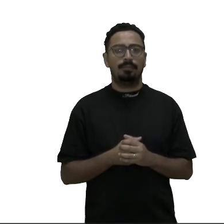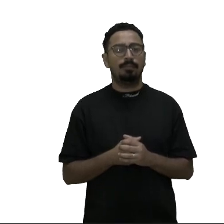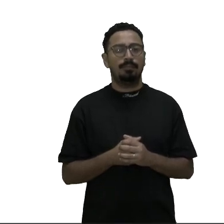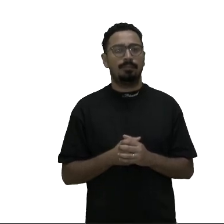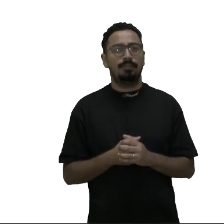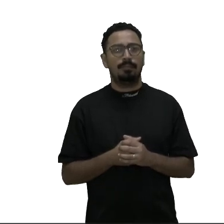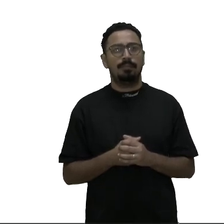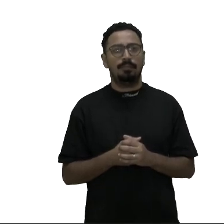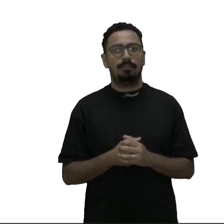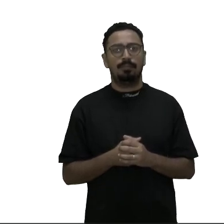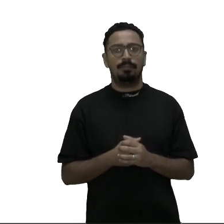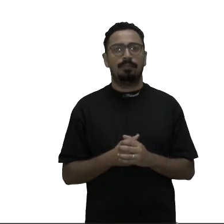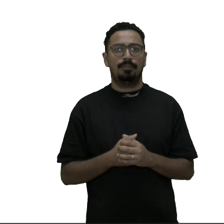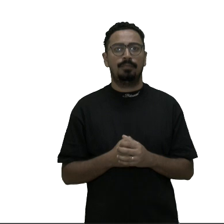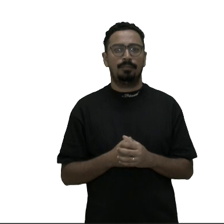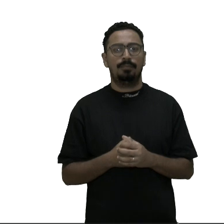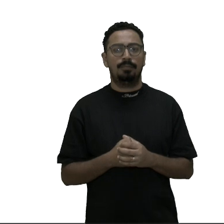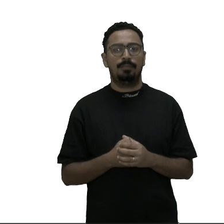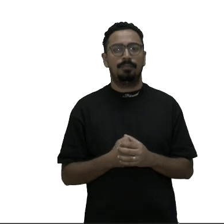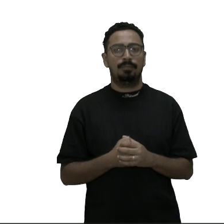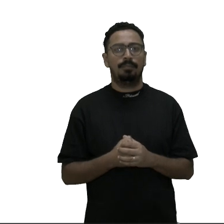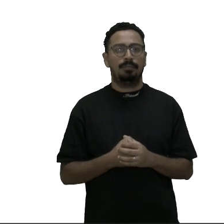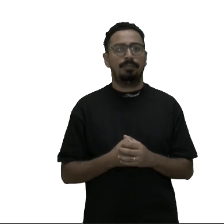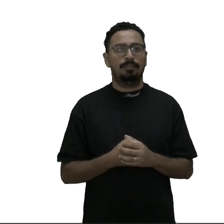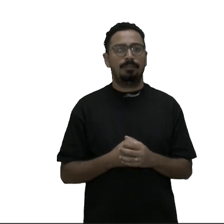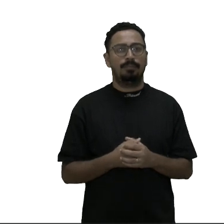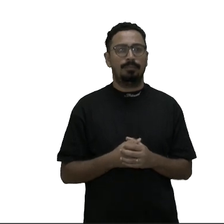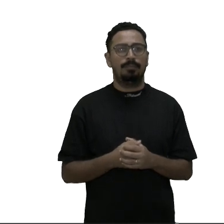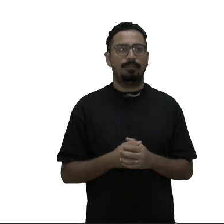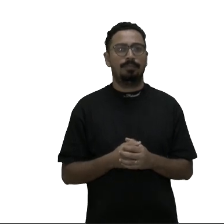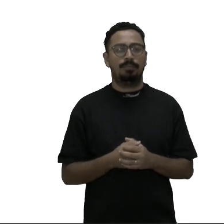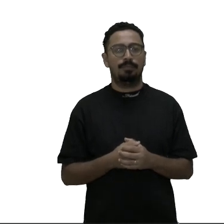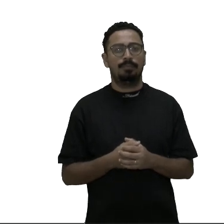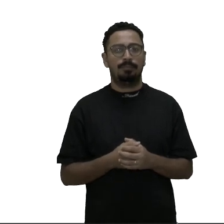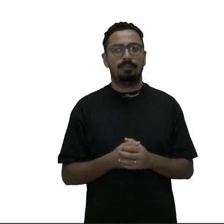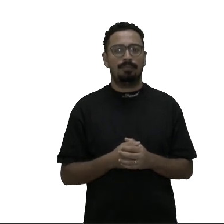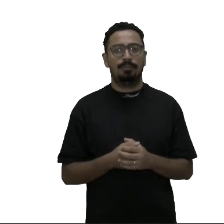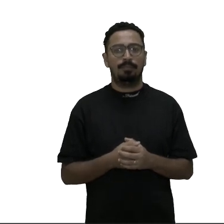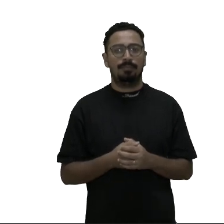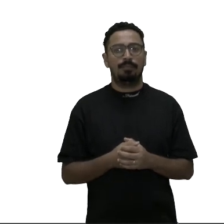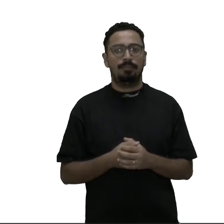Em algumas observações, pode passando. Depois a gente volta nesses.